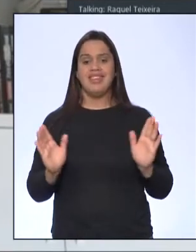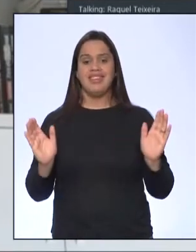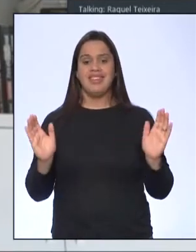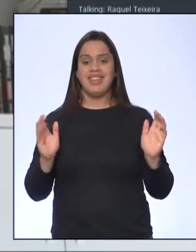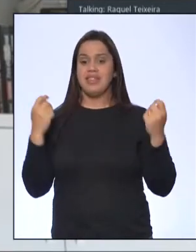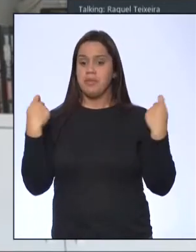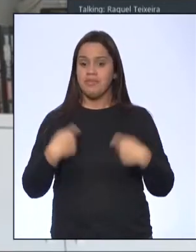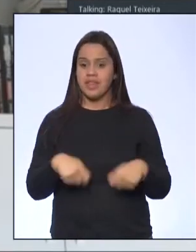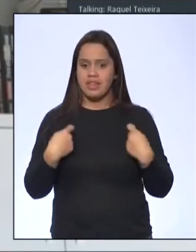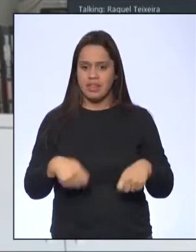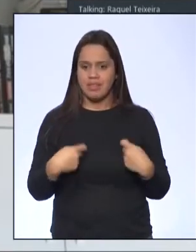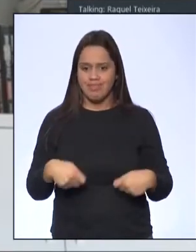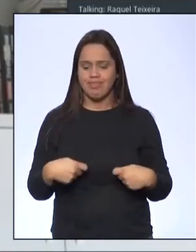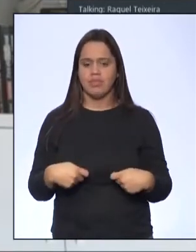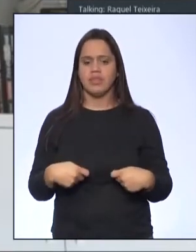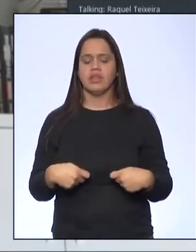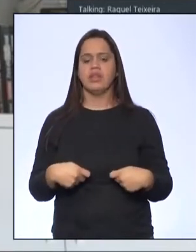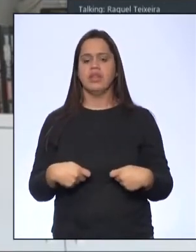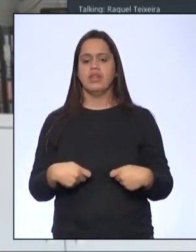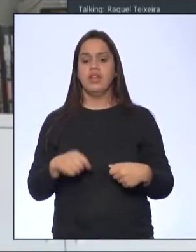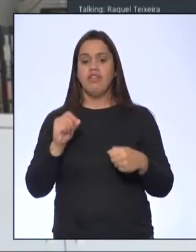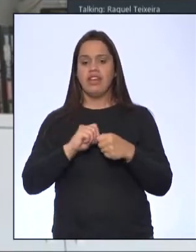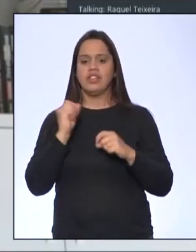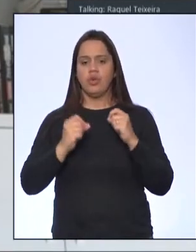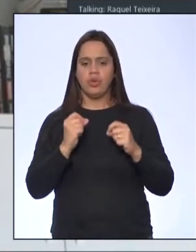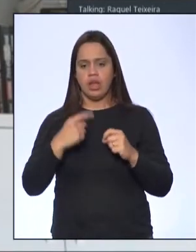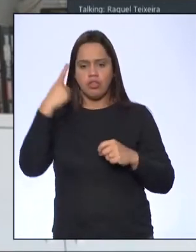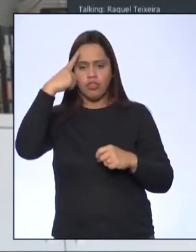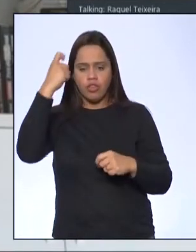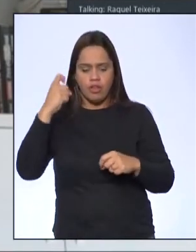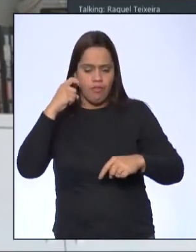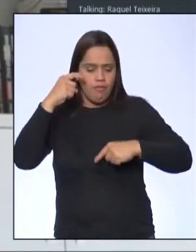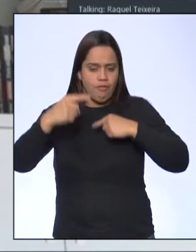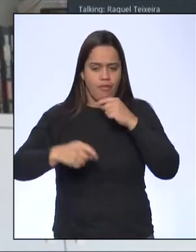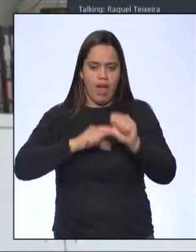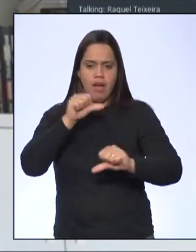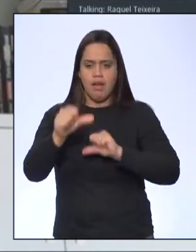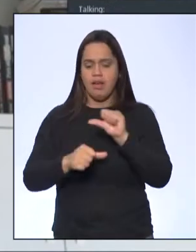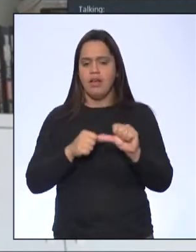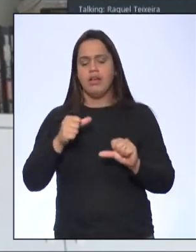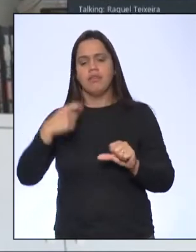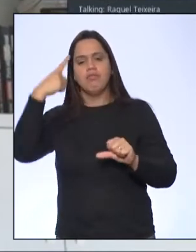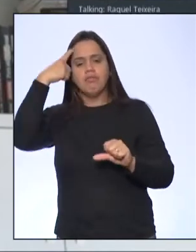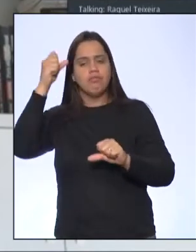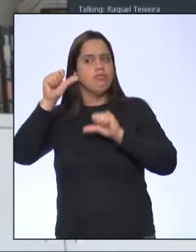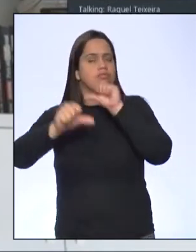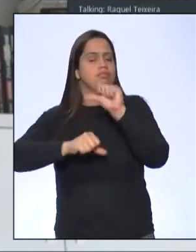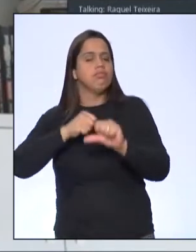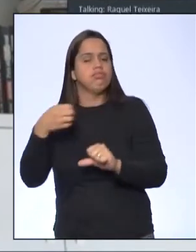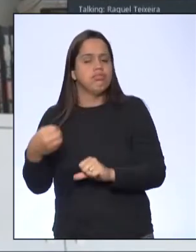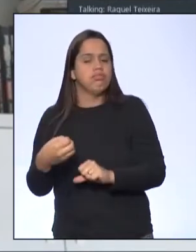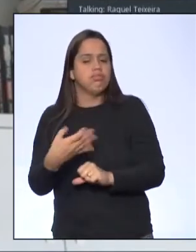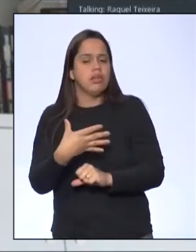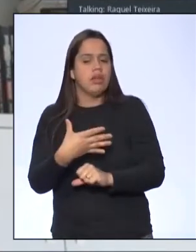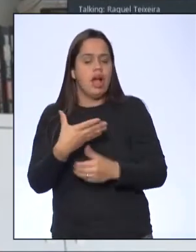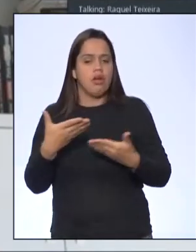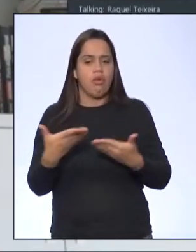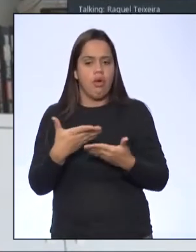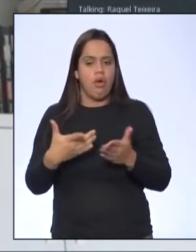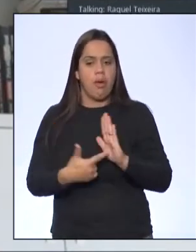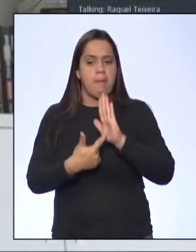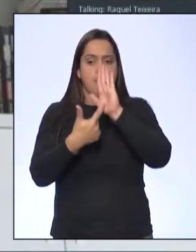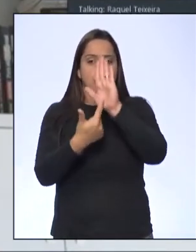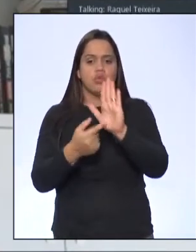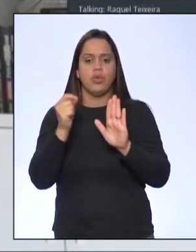de reinvenção da educação nesse momento de pandemia, Tati, trouxe à tona